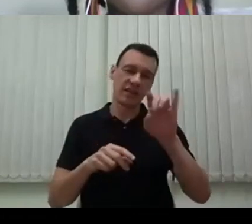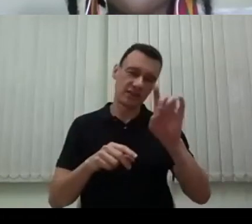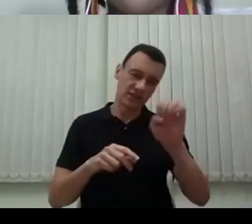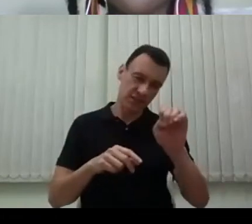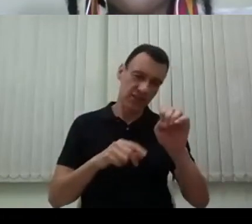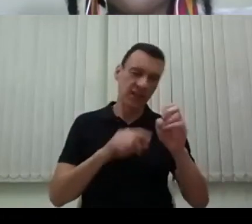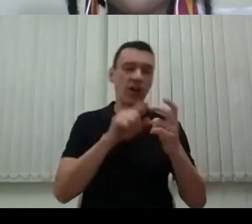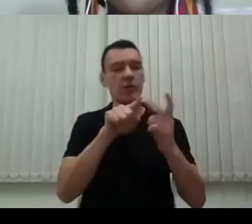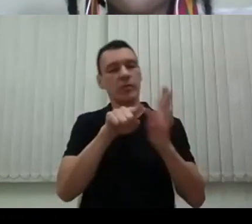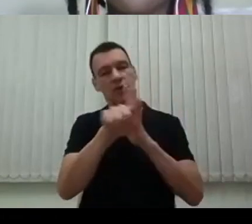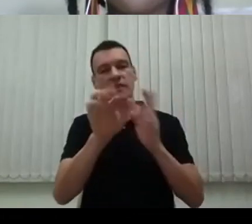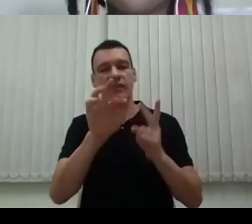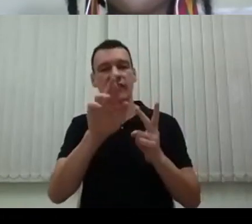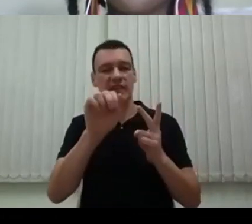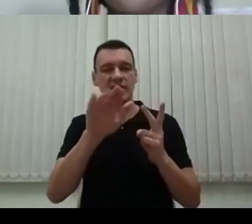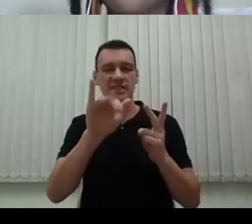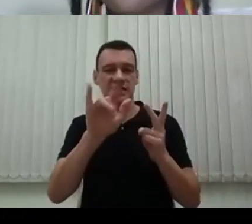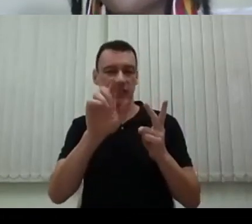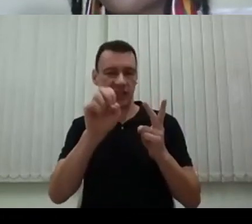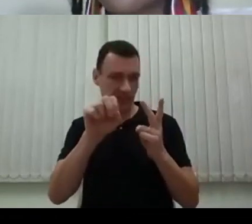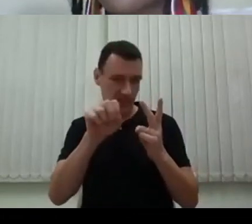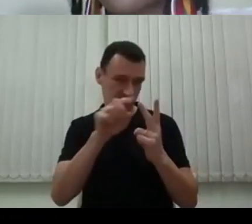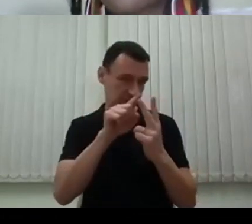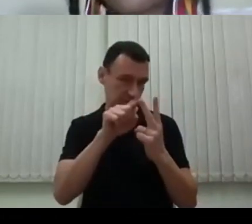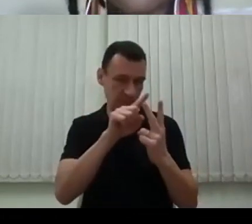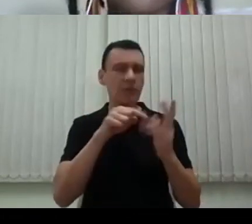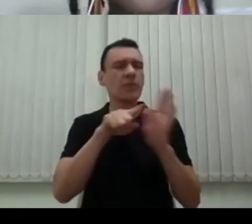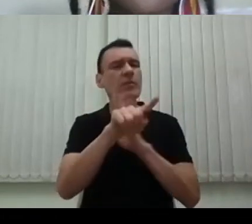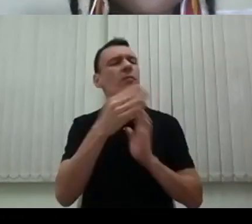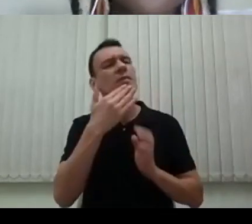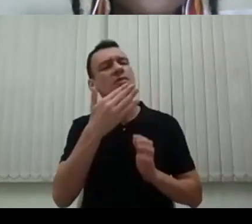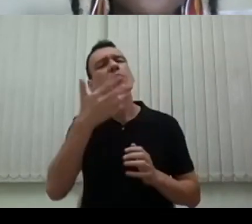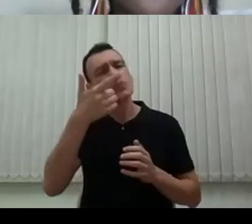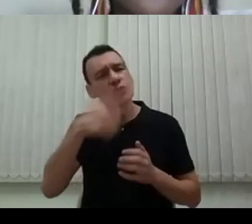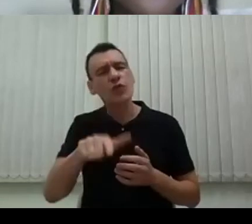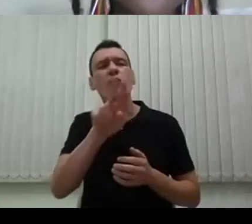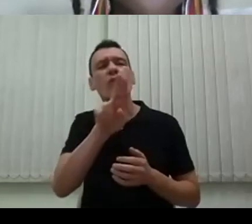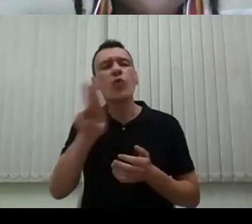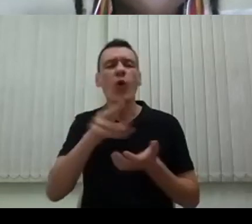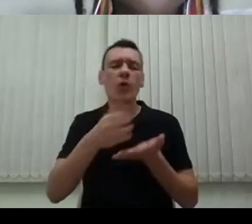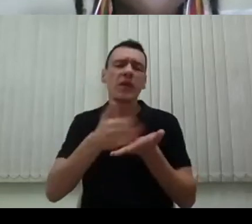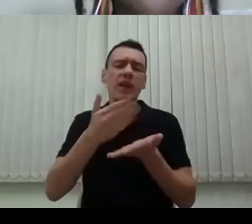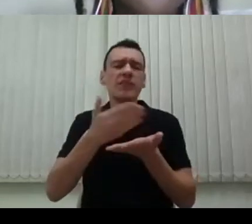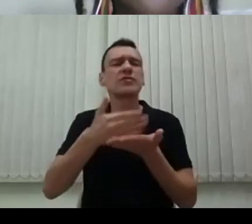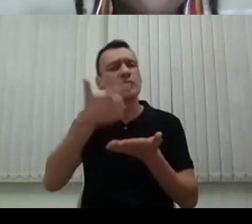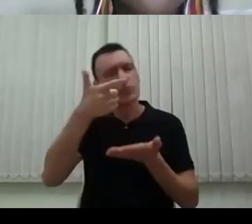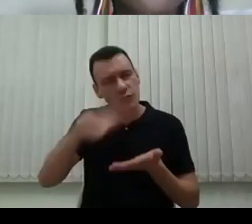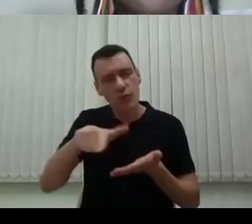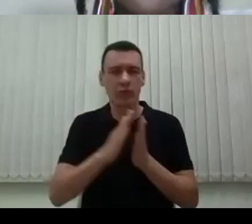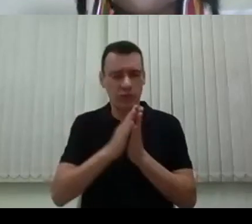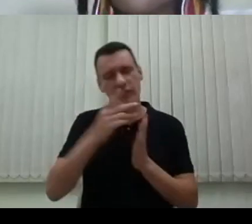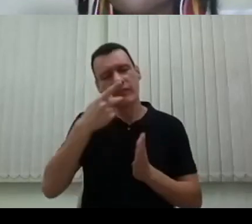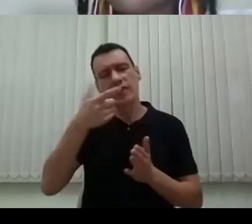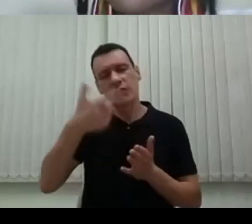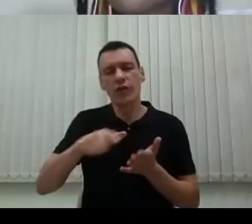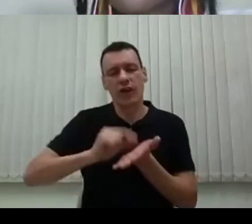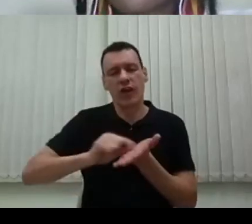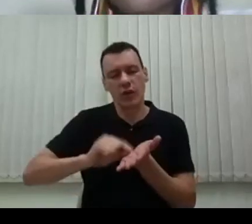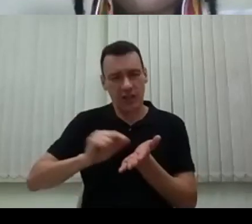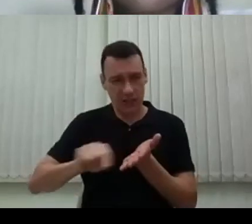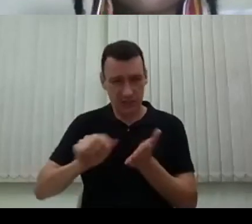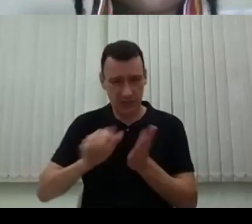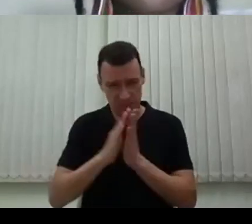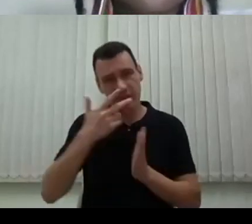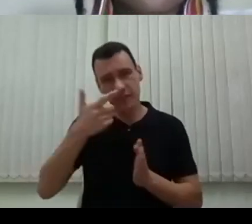está. A Bruna pede para falar o nome dos livros, né? Dos dois livros que a gente citou. O pessoal da produção,